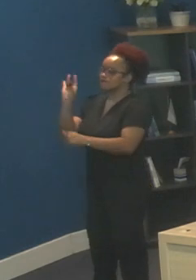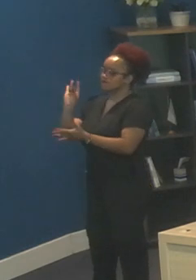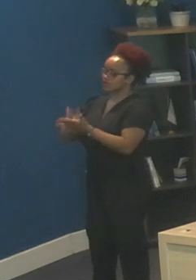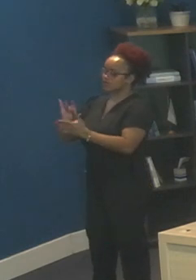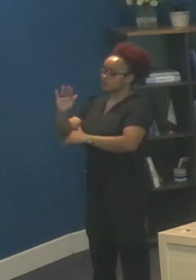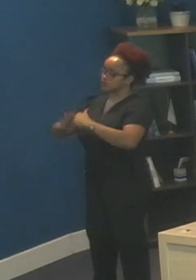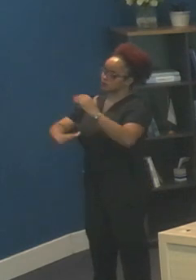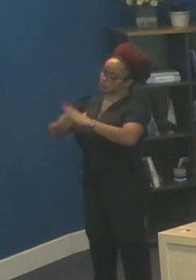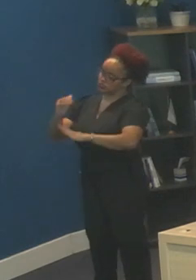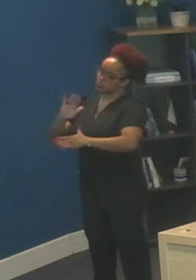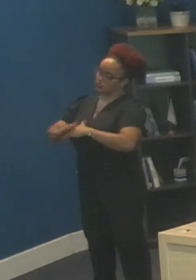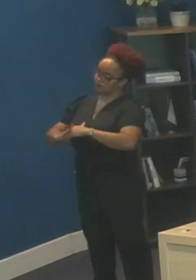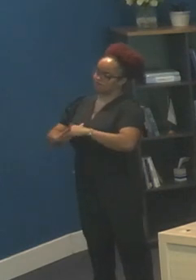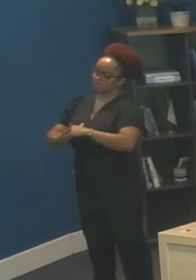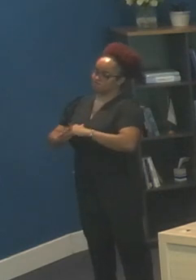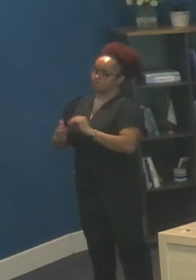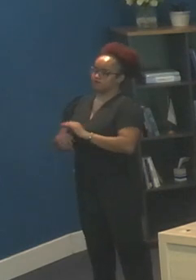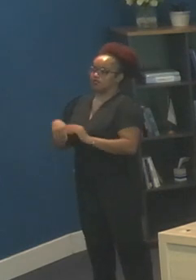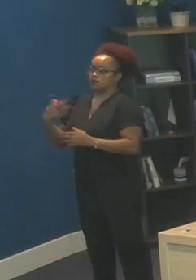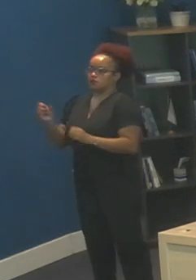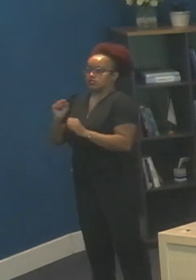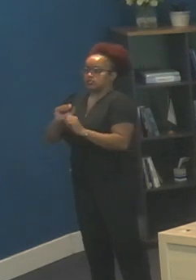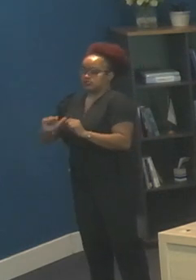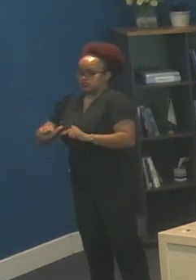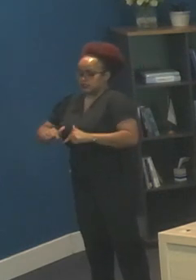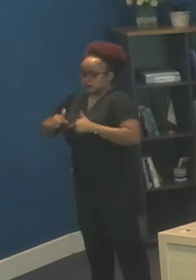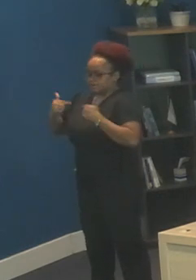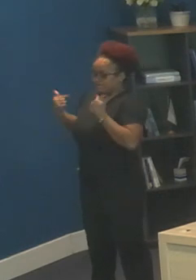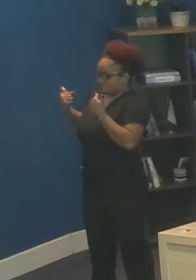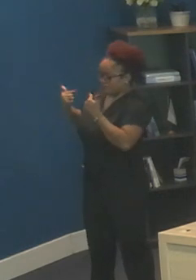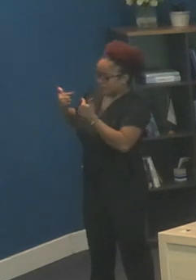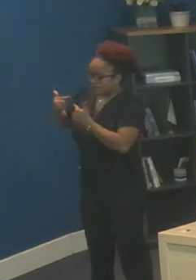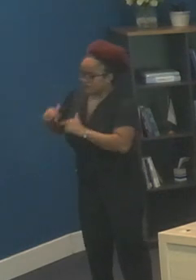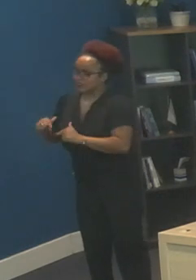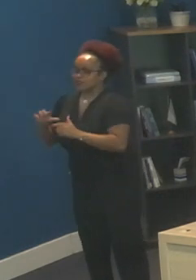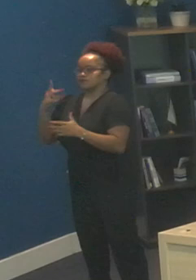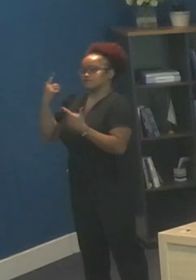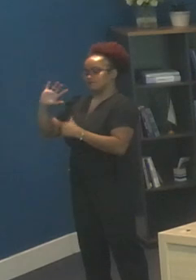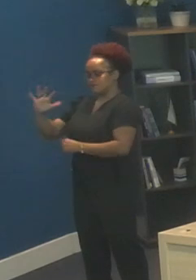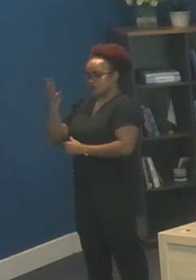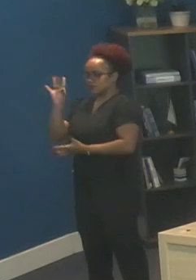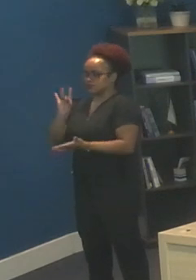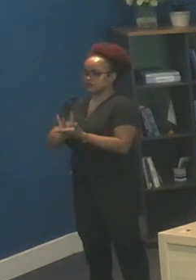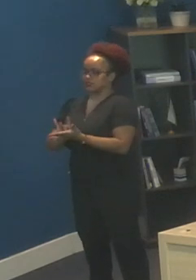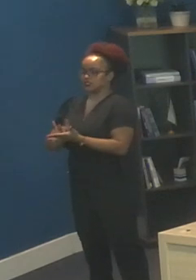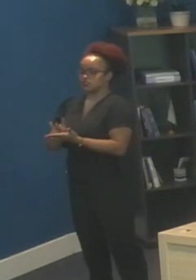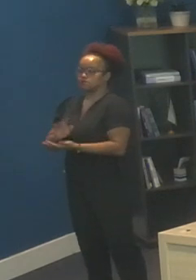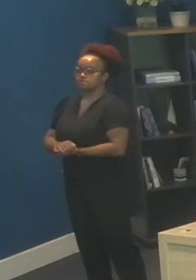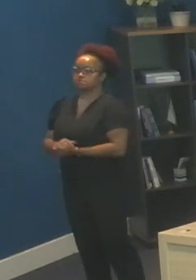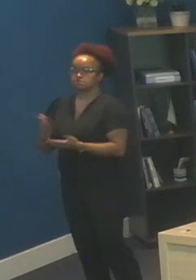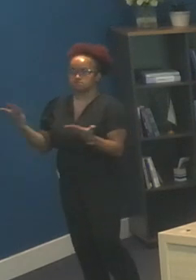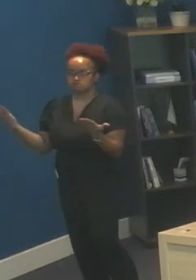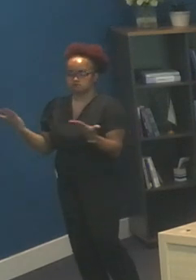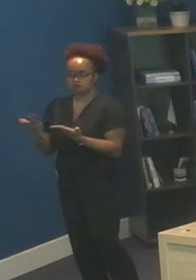Esse é o nosso grande trabalho para que isso aconteça. Eu queria